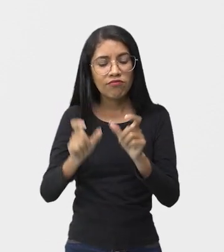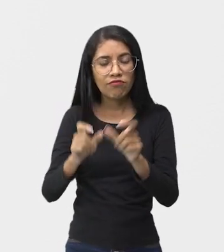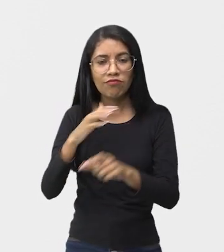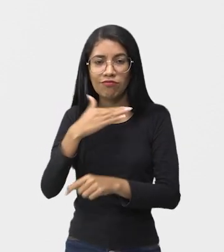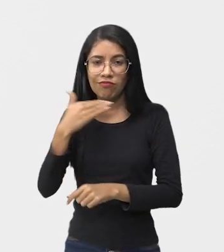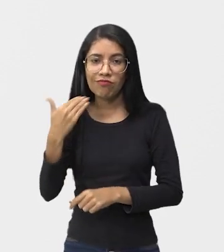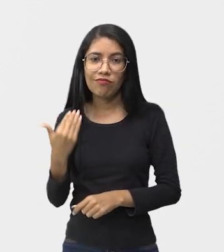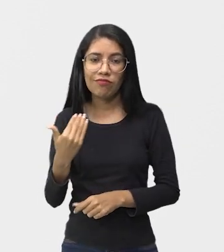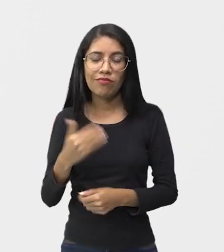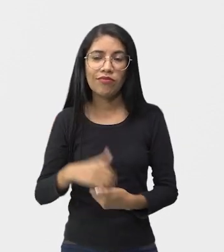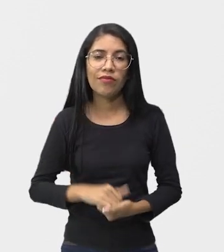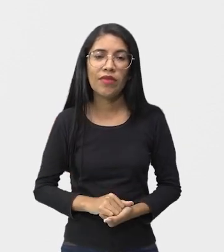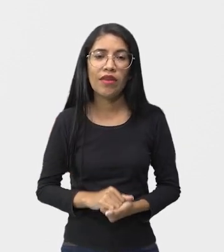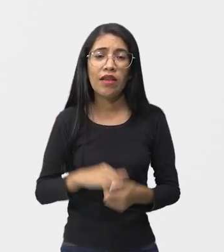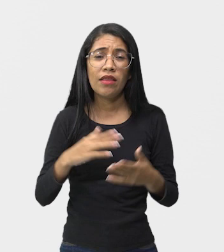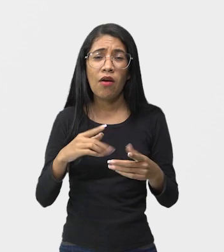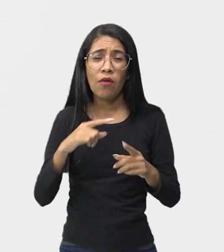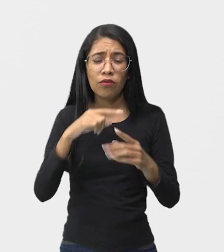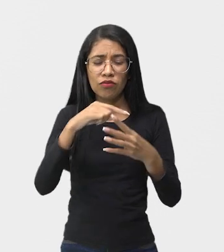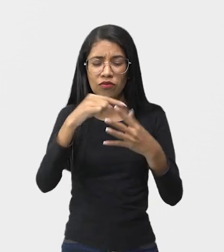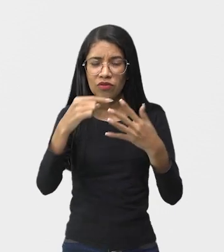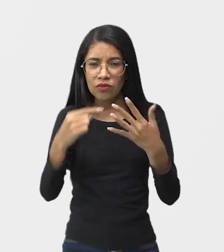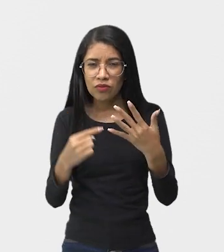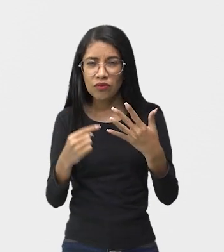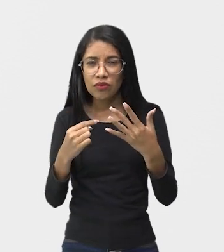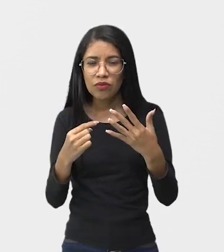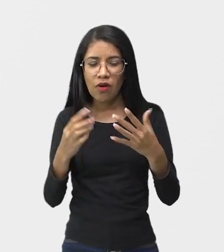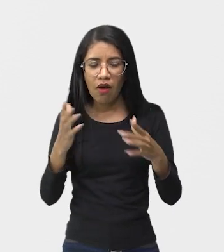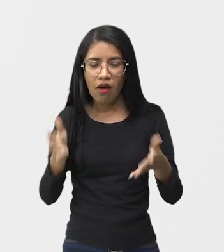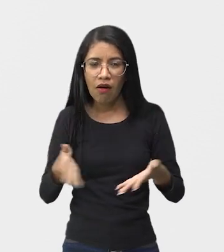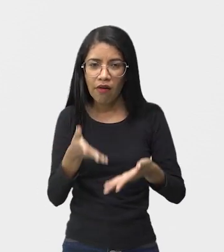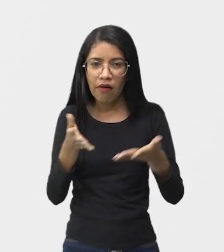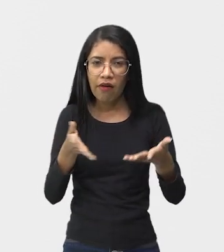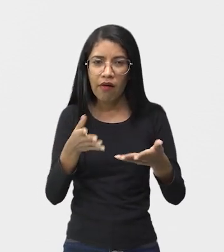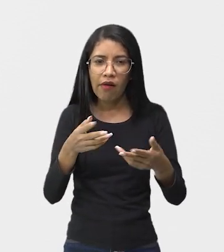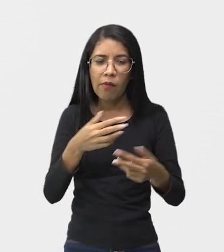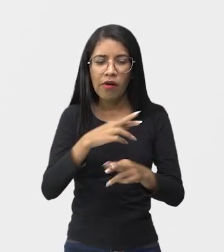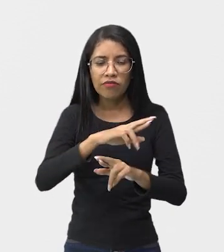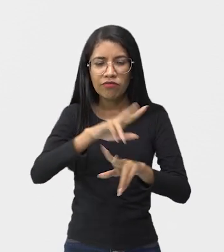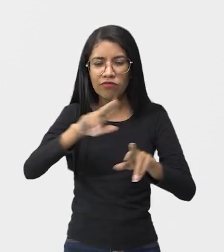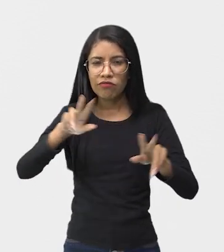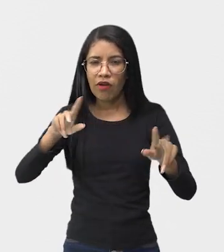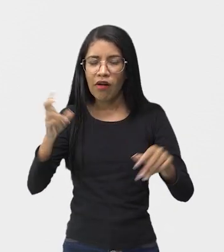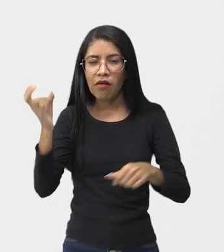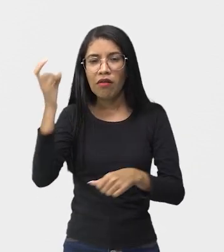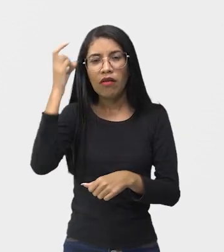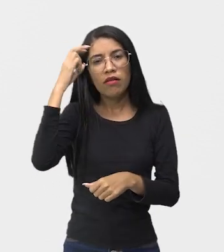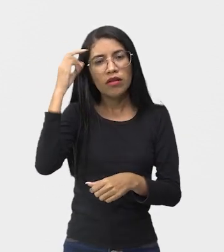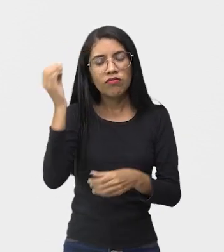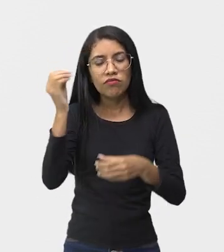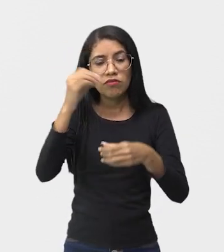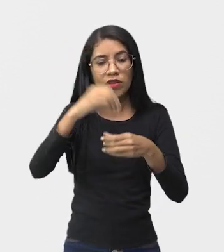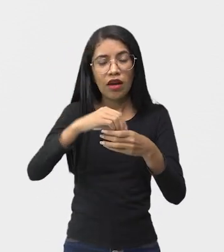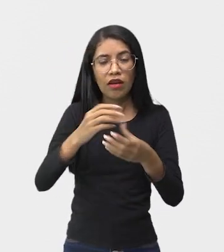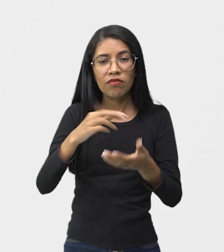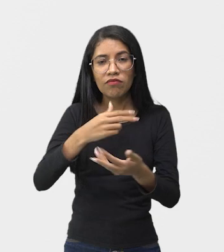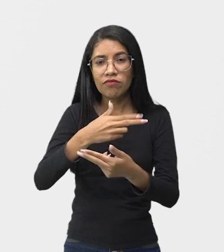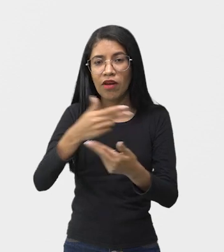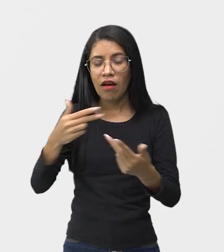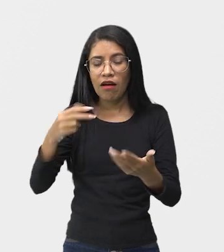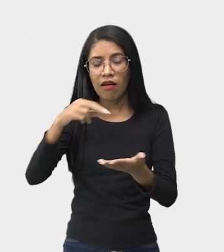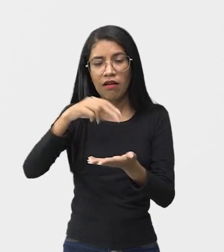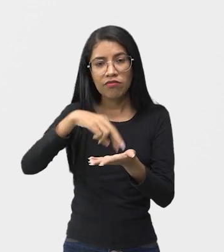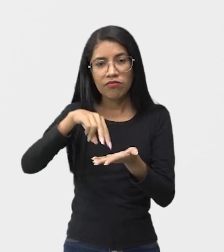mortas. Todos esses fatores contribuem para a pluralidade cultural composta por diversas danças,